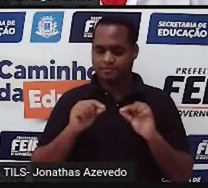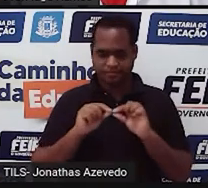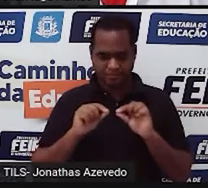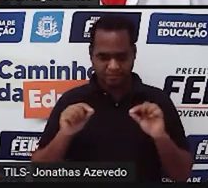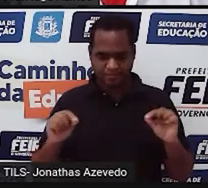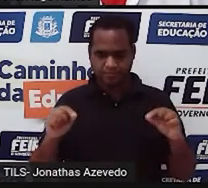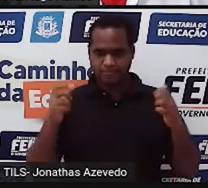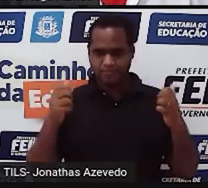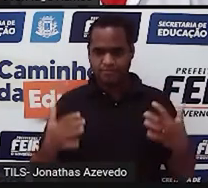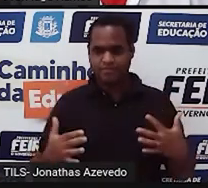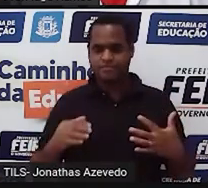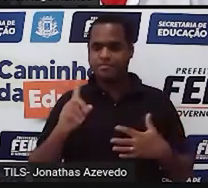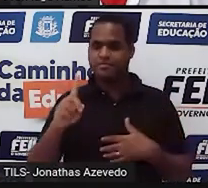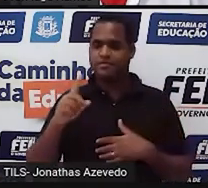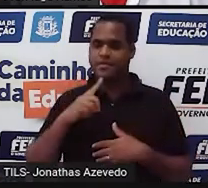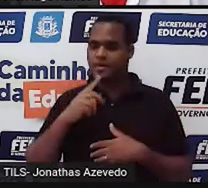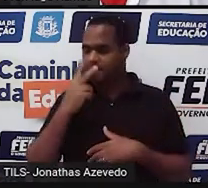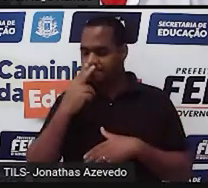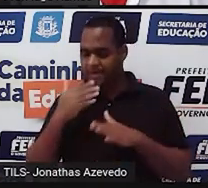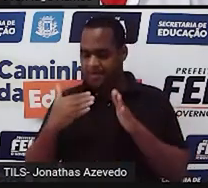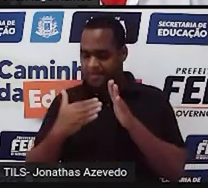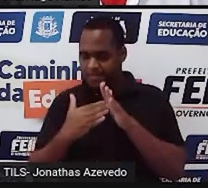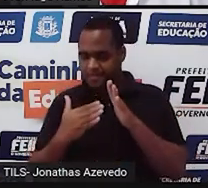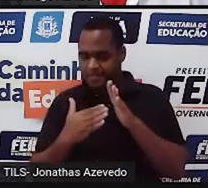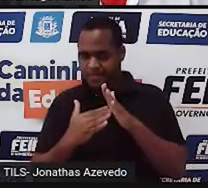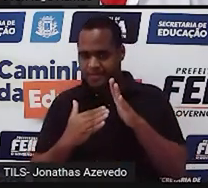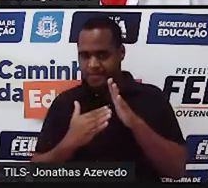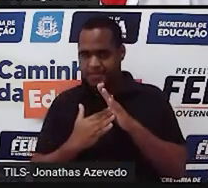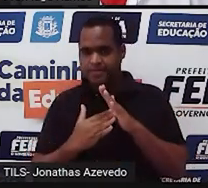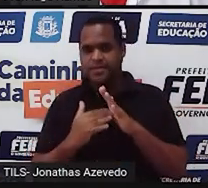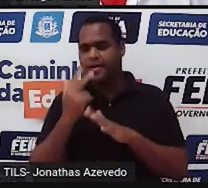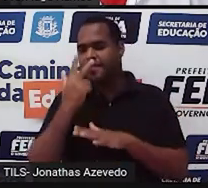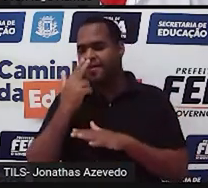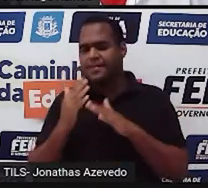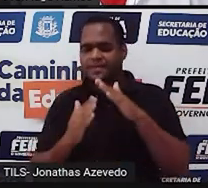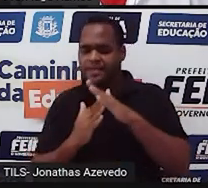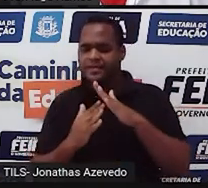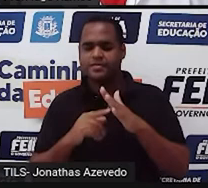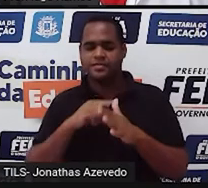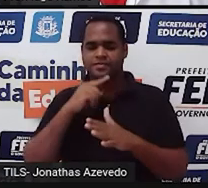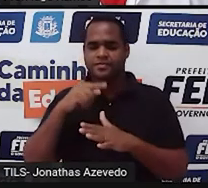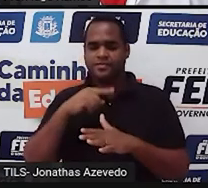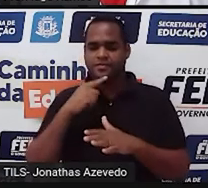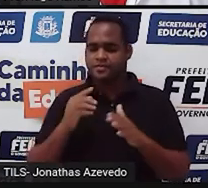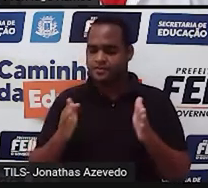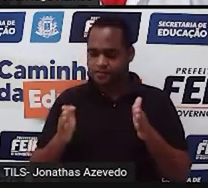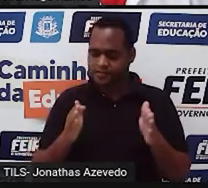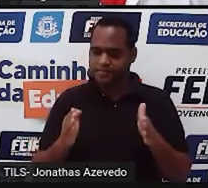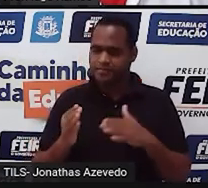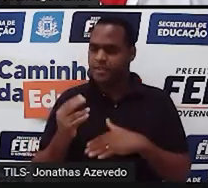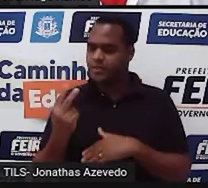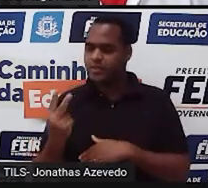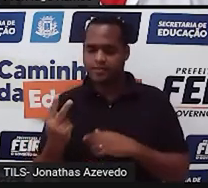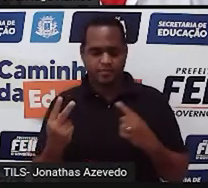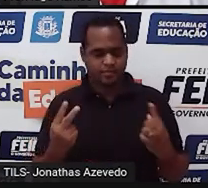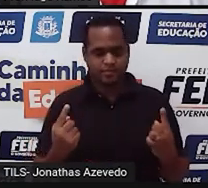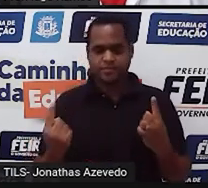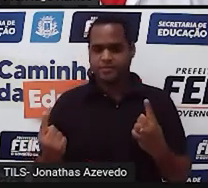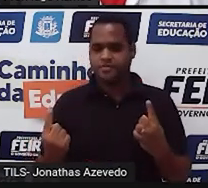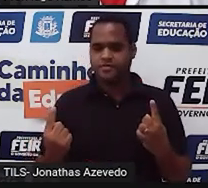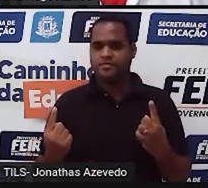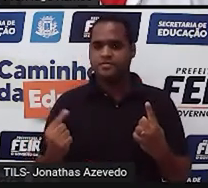pedaço está limitada o está presa entre dois pontos